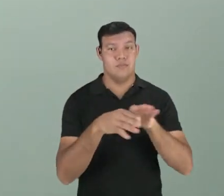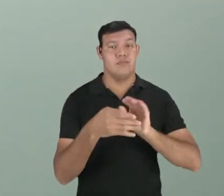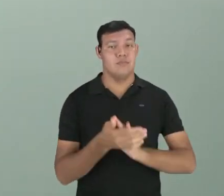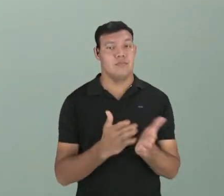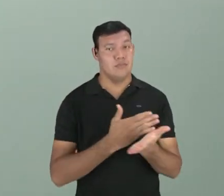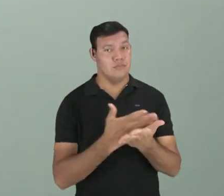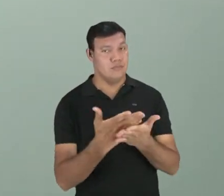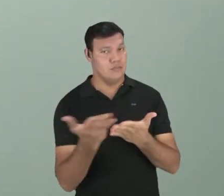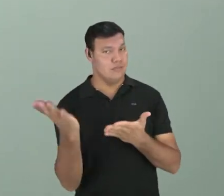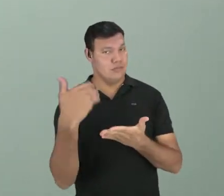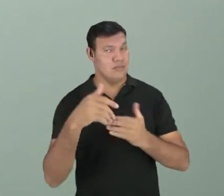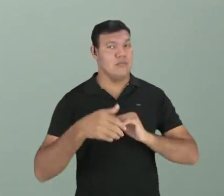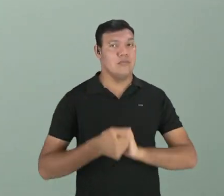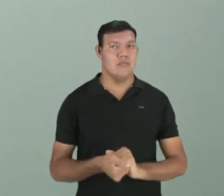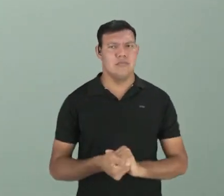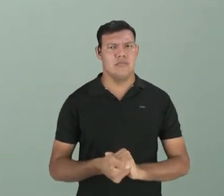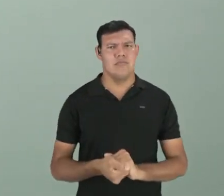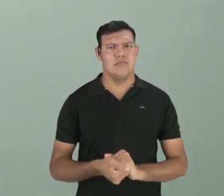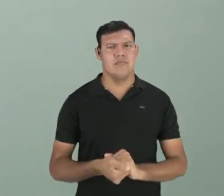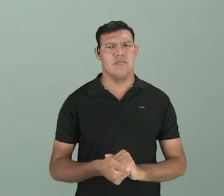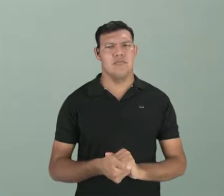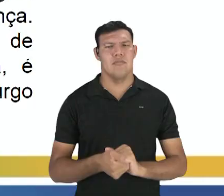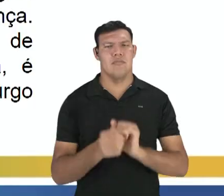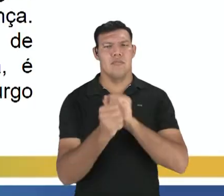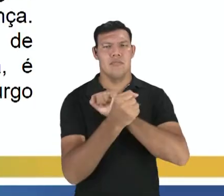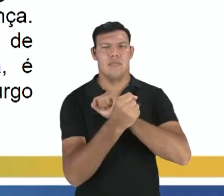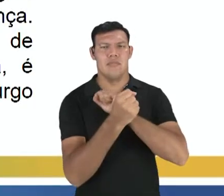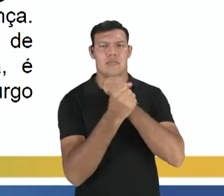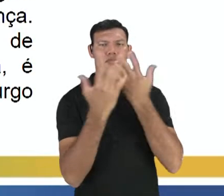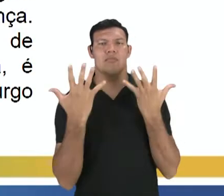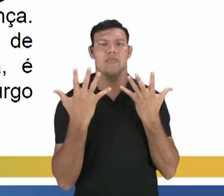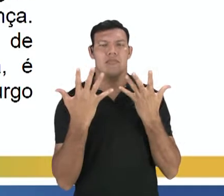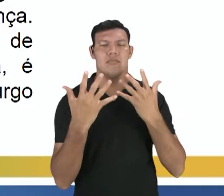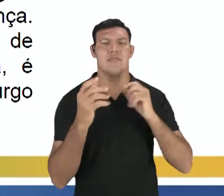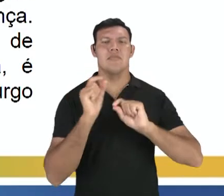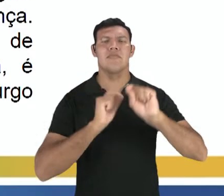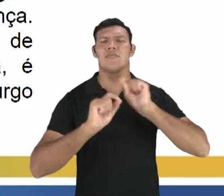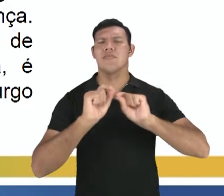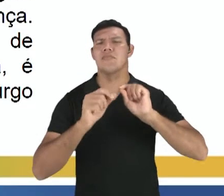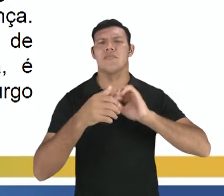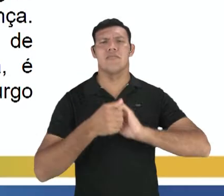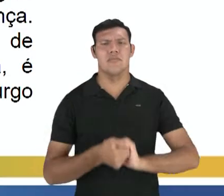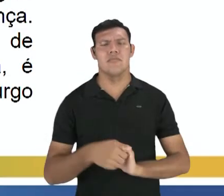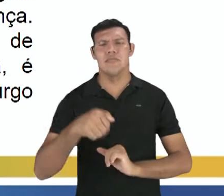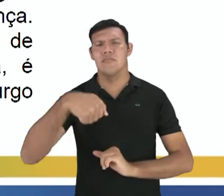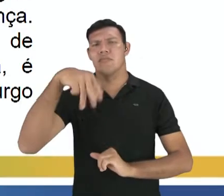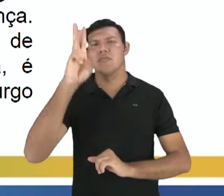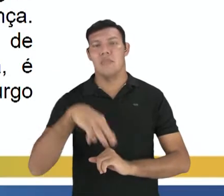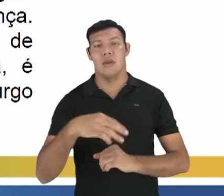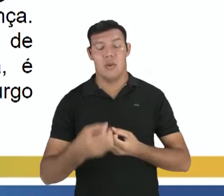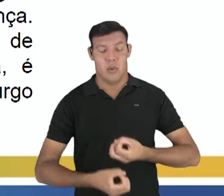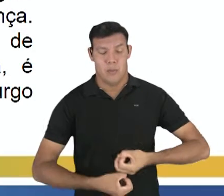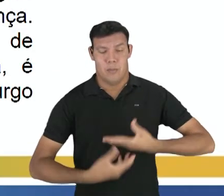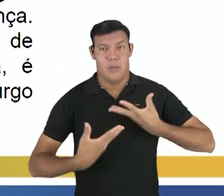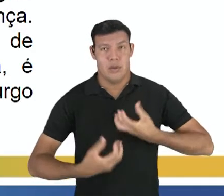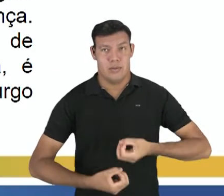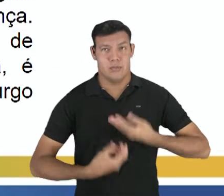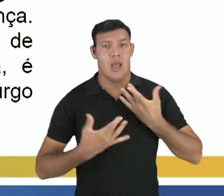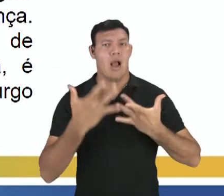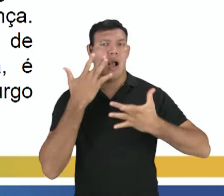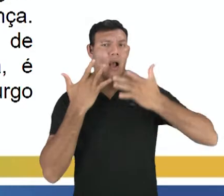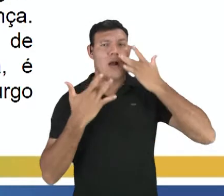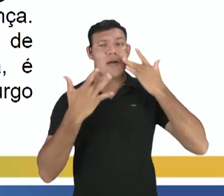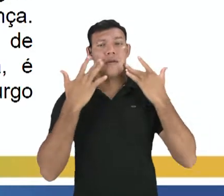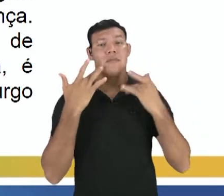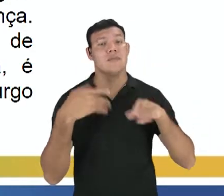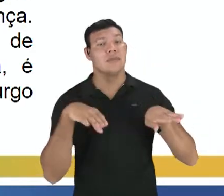lá, então? Quem foi William Shakespeare? Ele foi um poeta, dramaturgo